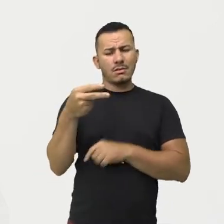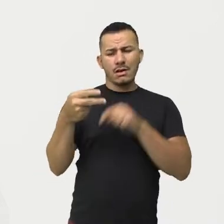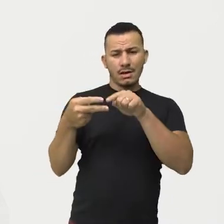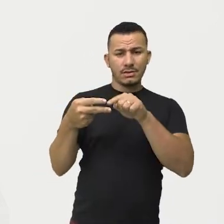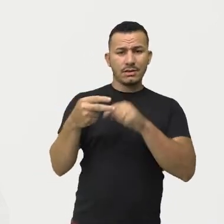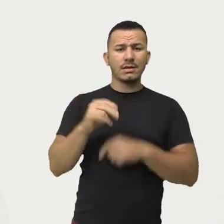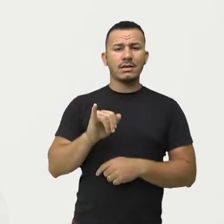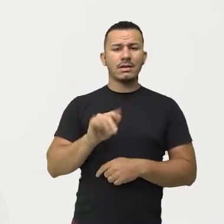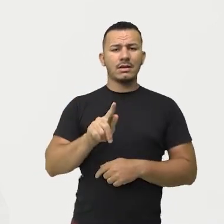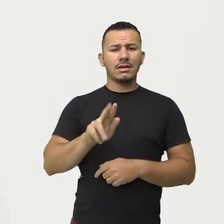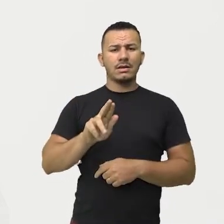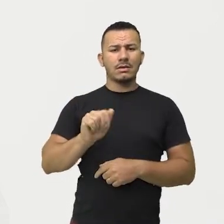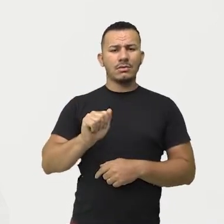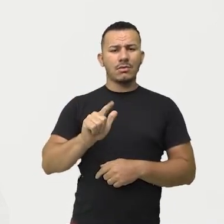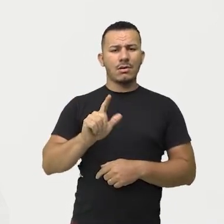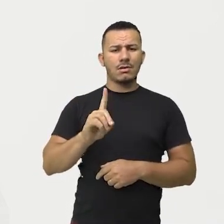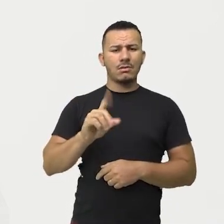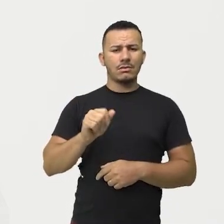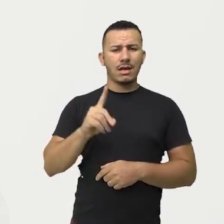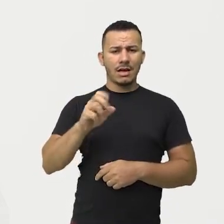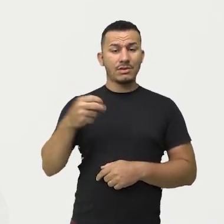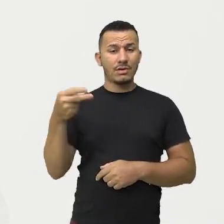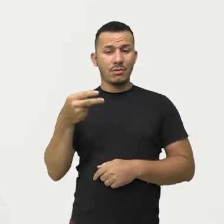As letras são chamadas de